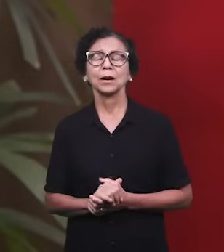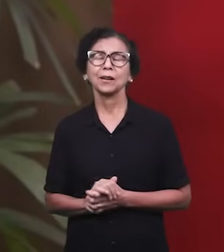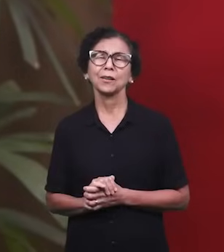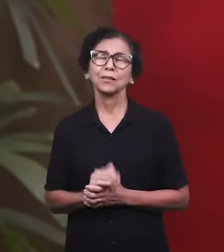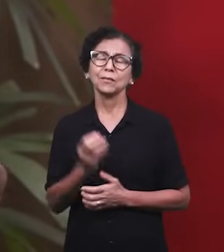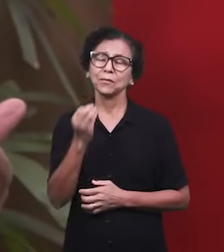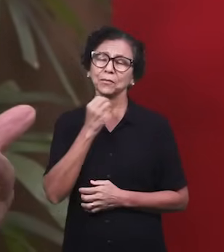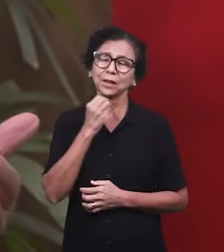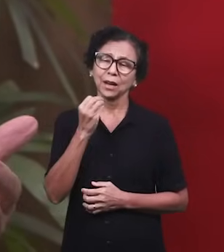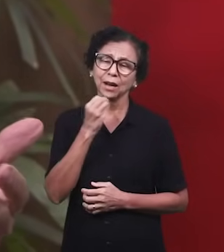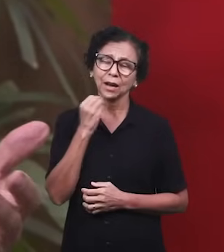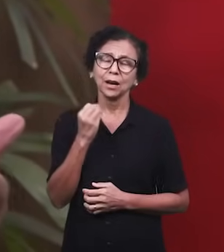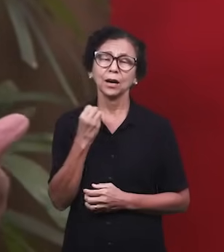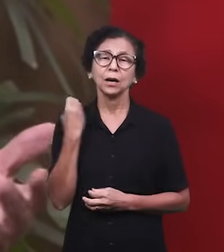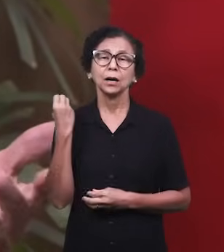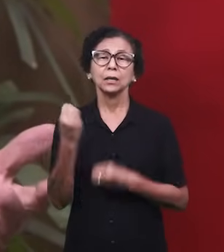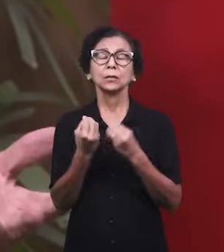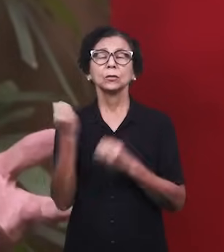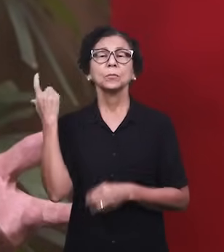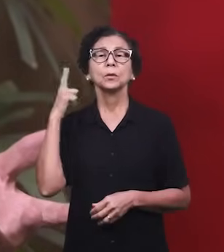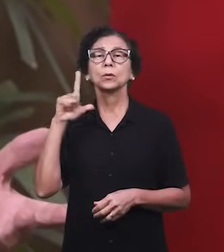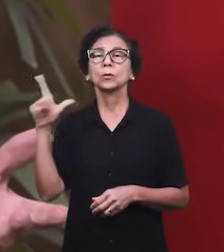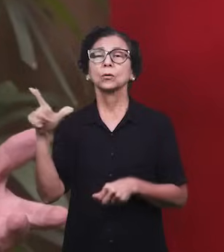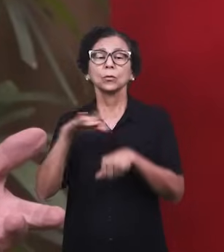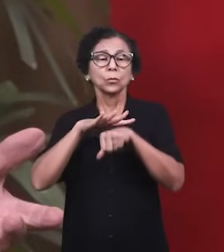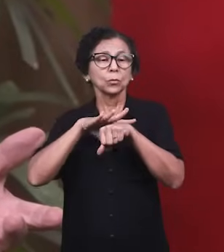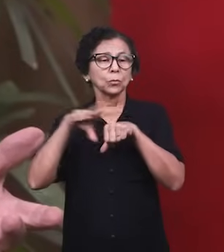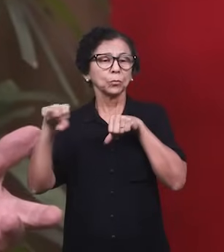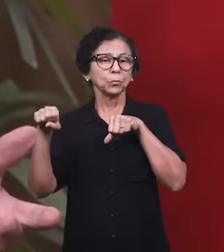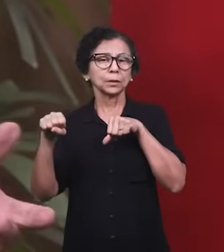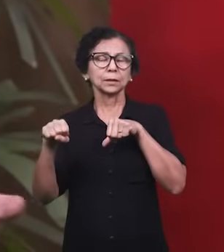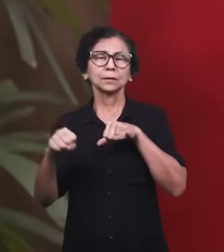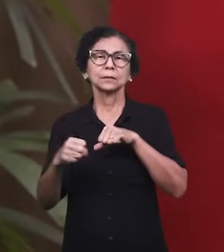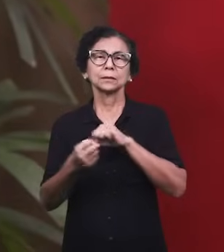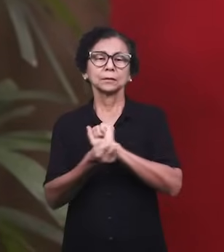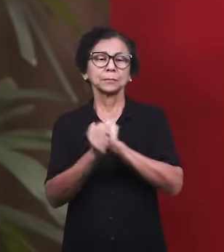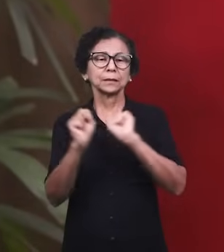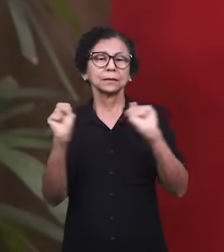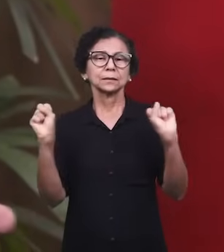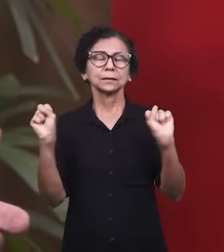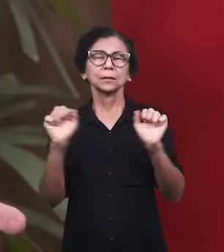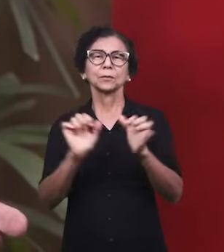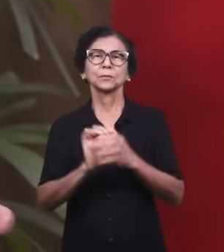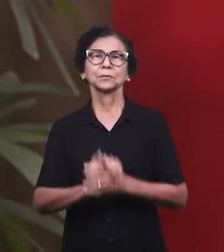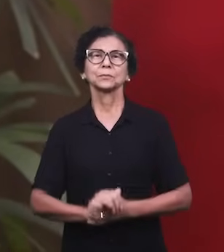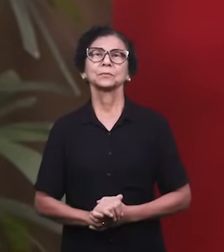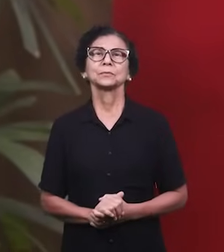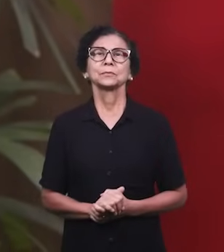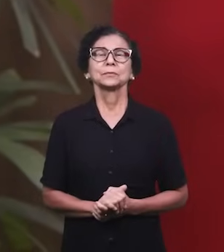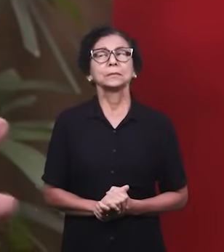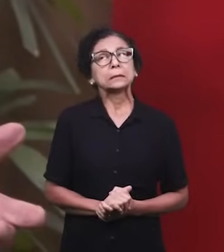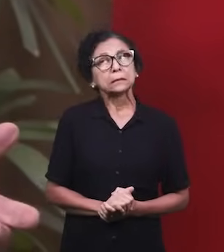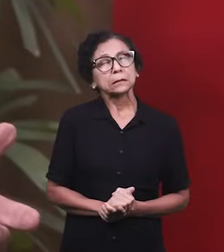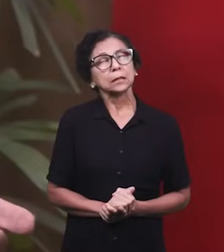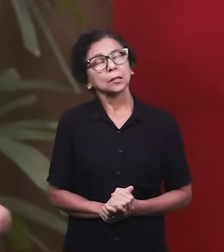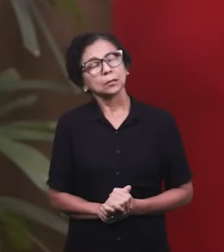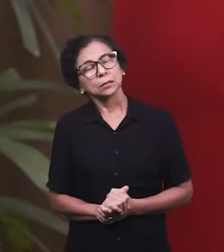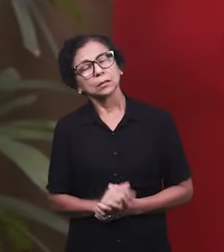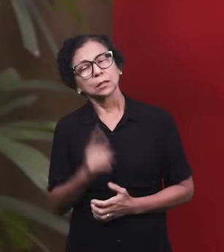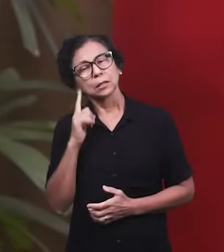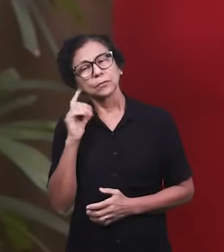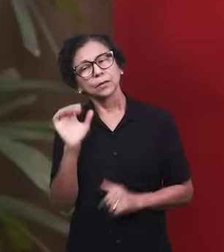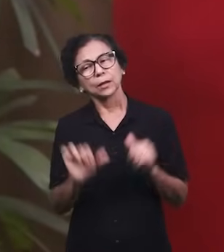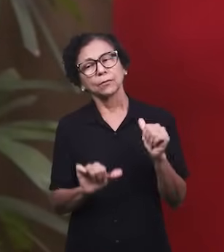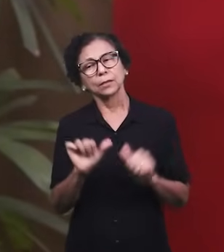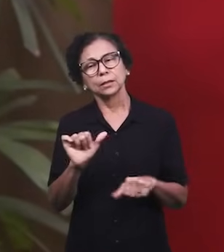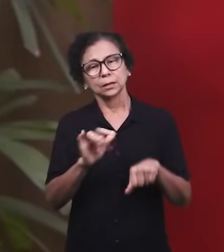Na verdade, quando fala cura de uma doença espiritual, é porque existe doença física, existe doença psicológica,